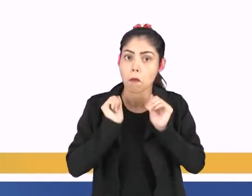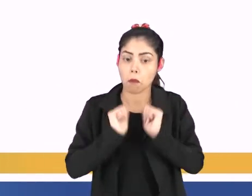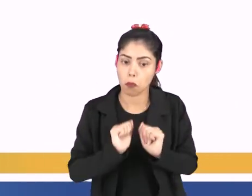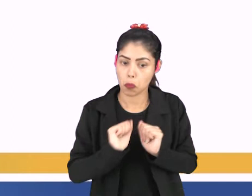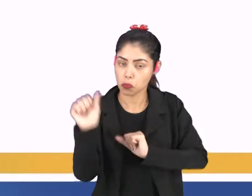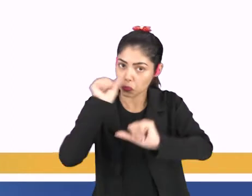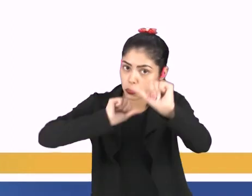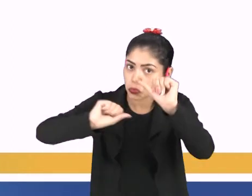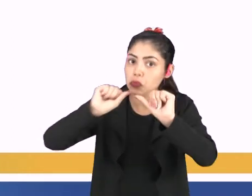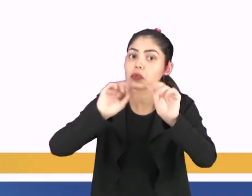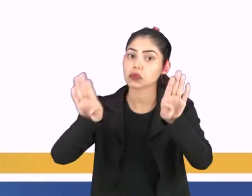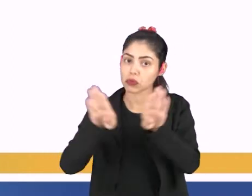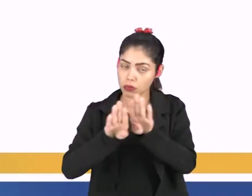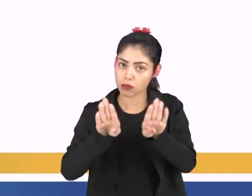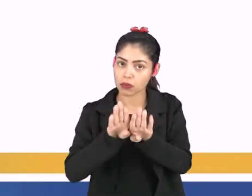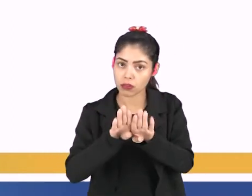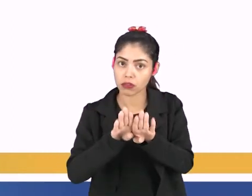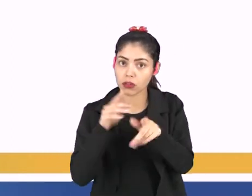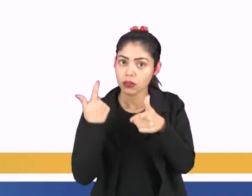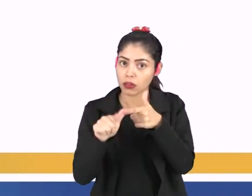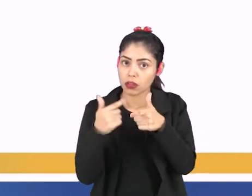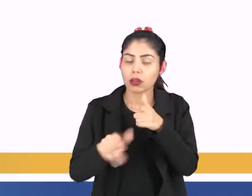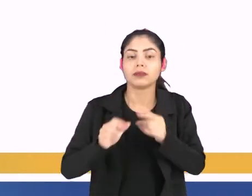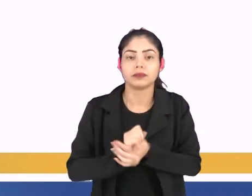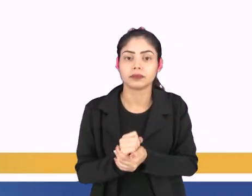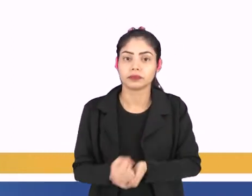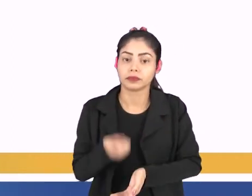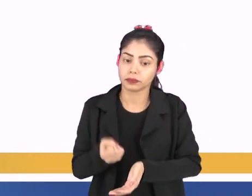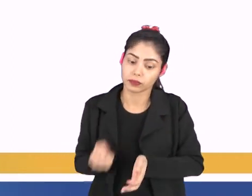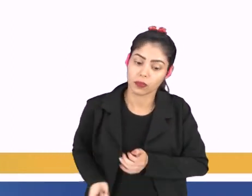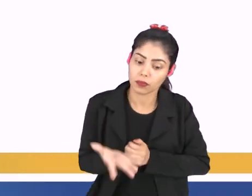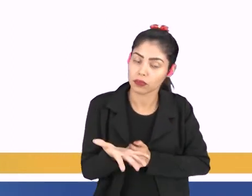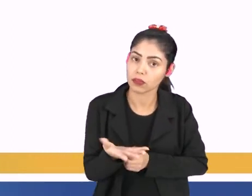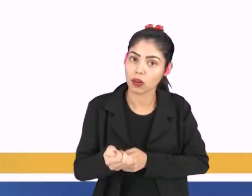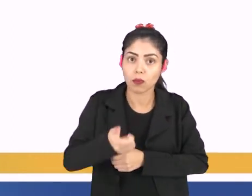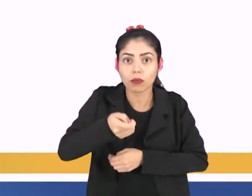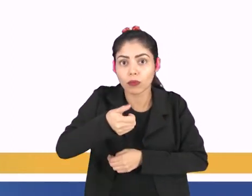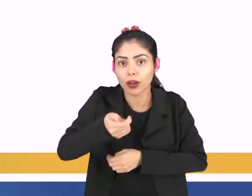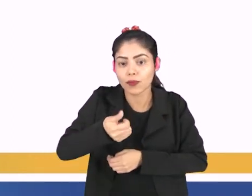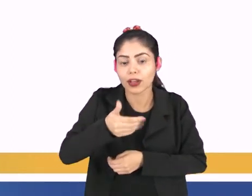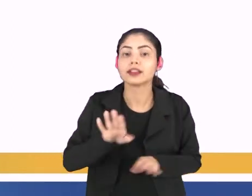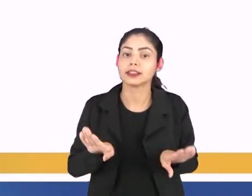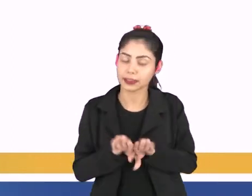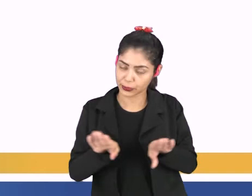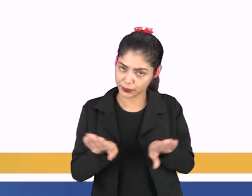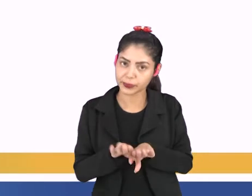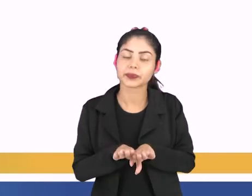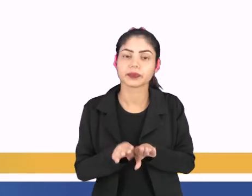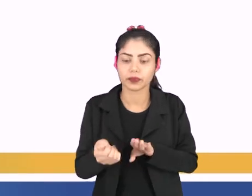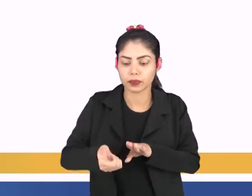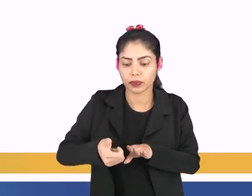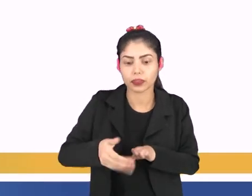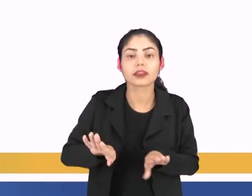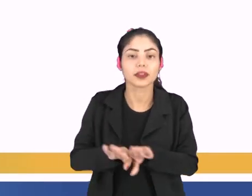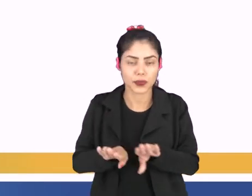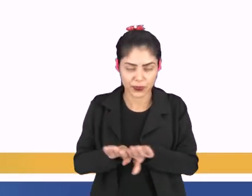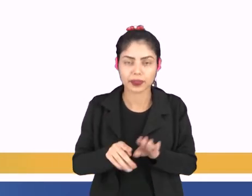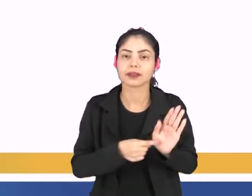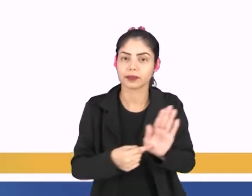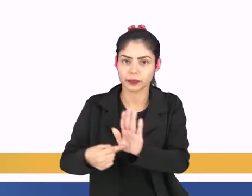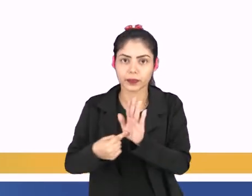para situações de dado, de moeda, e assim sucessivamente, conforme nós estudamos lá